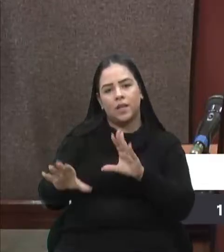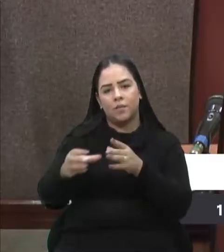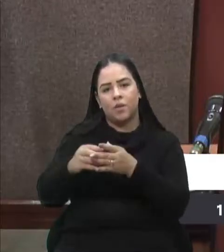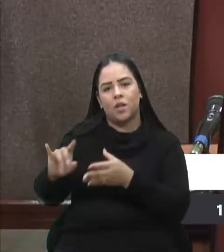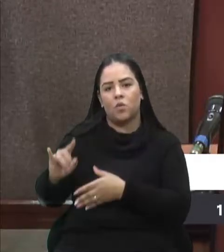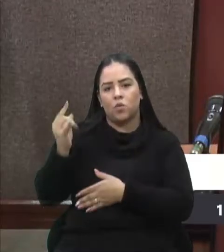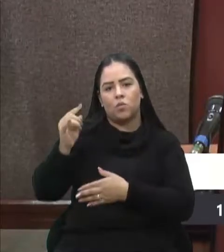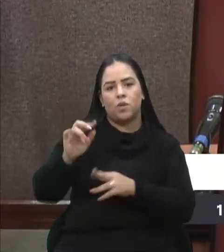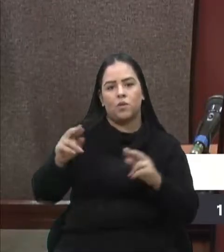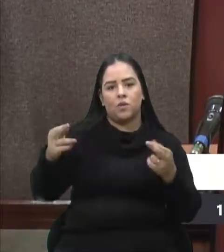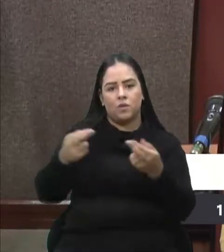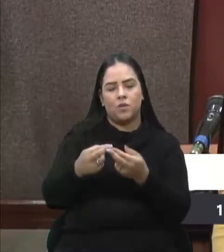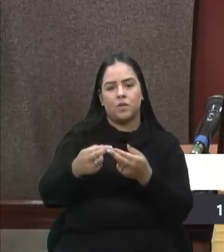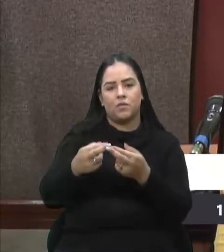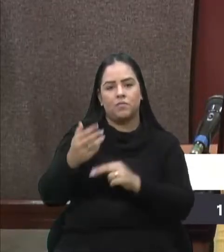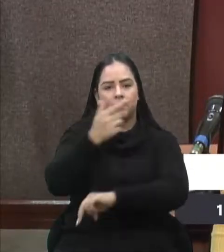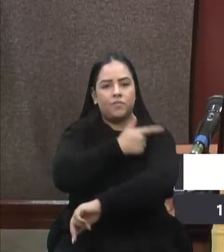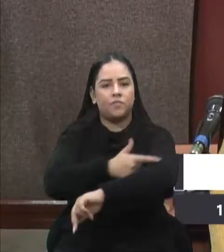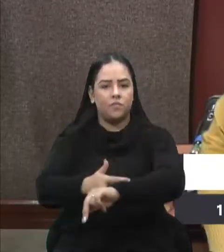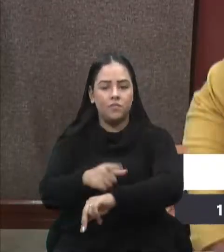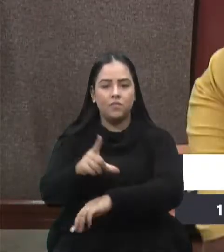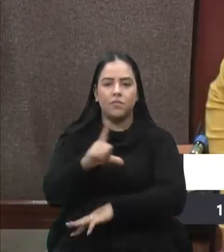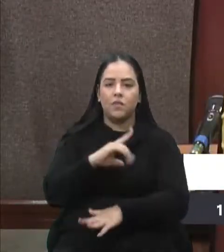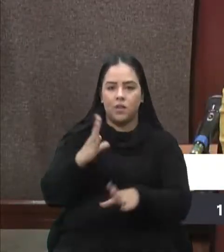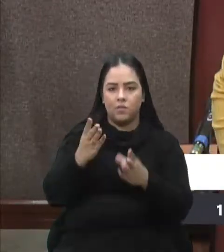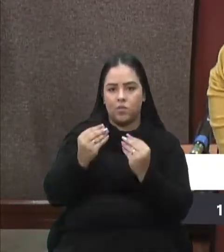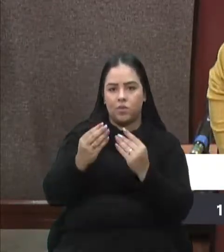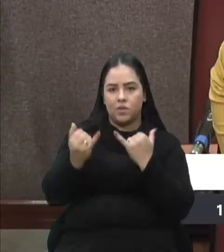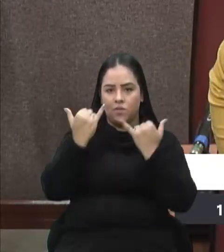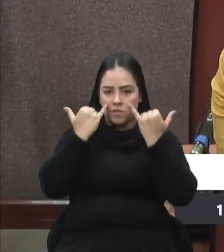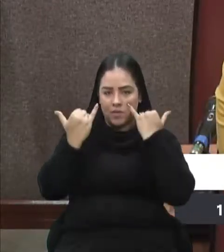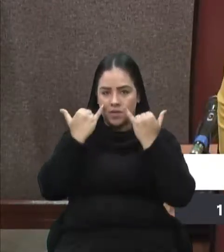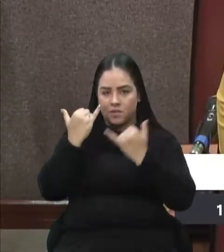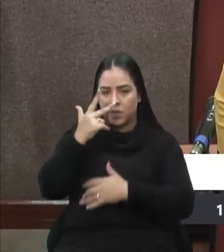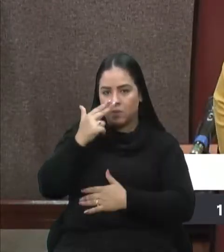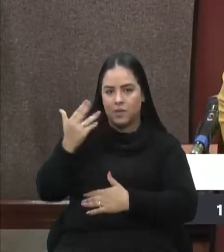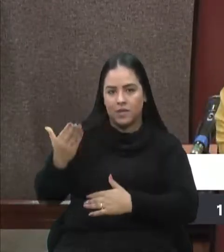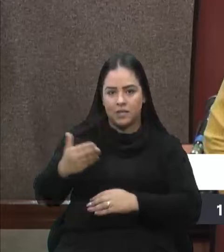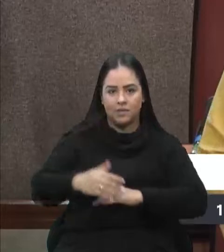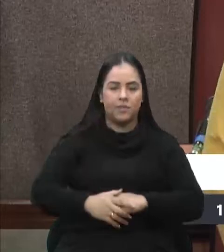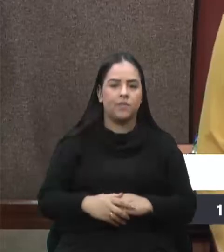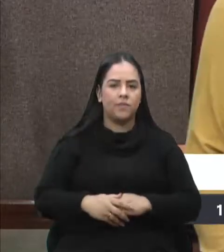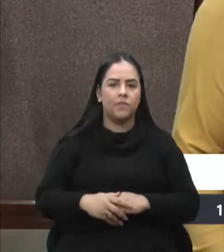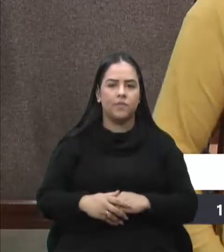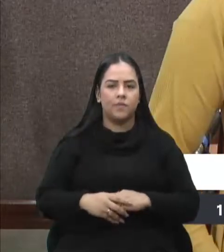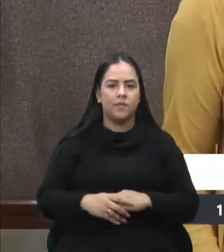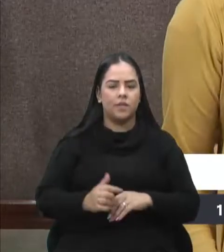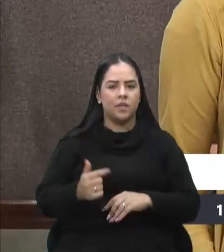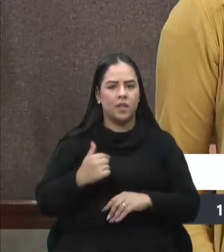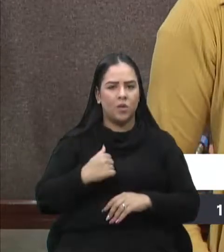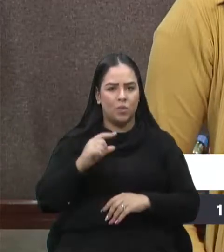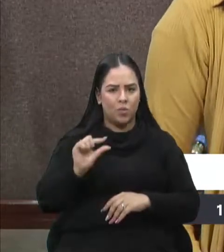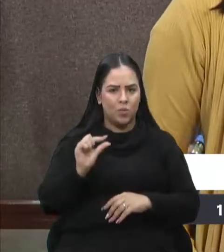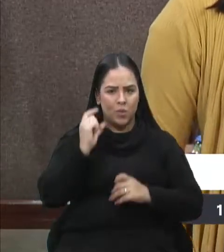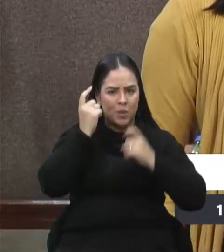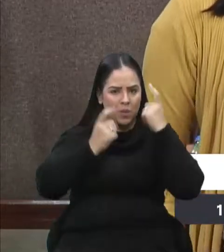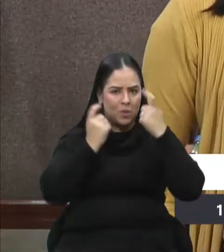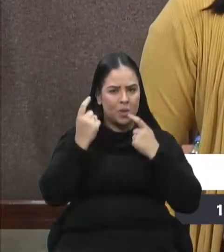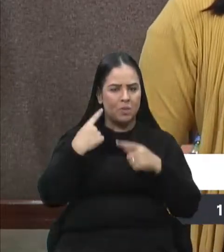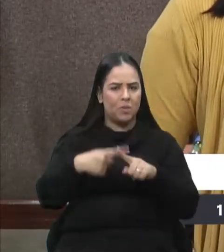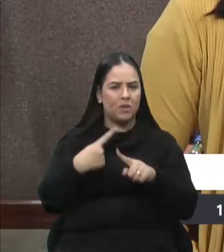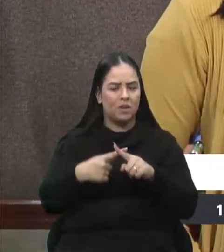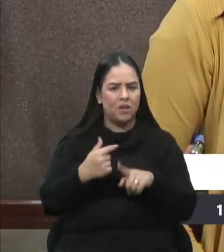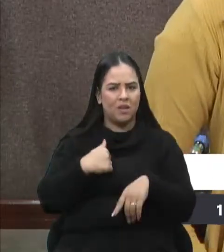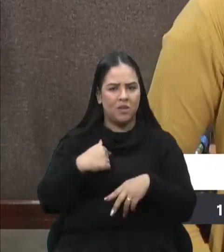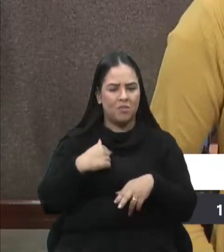Comissão de Educação e trouxe muitas dessas informações. Eu fico um pouco preocupada mesmo, assim, quando eu vejo